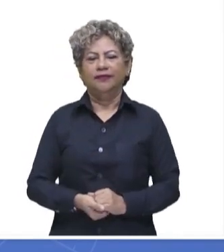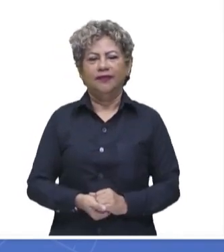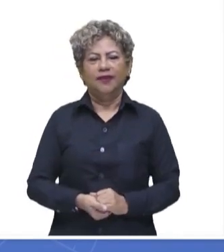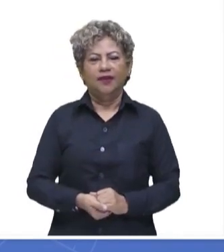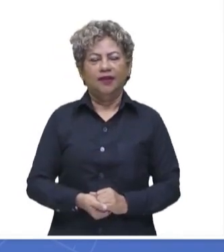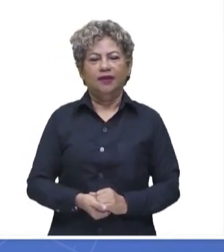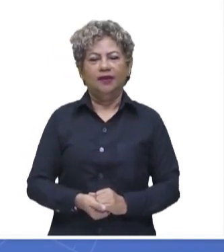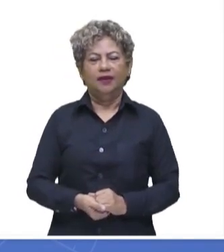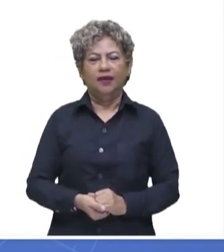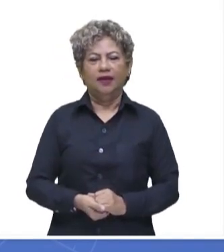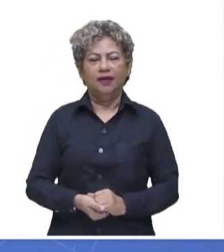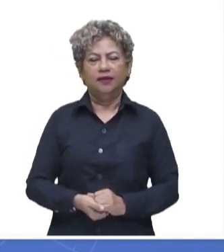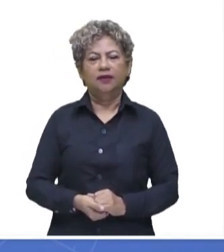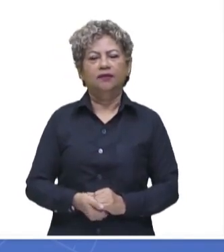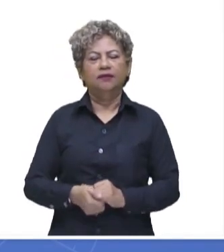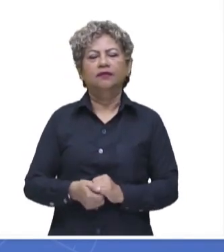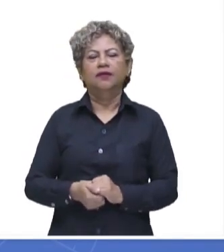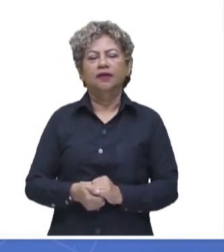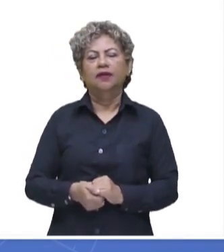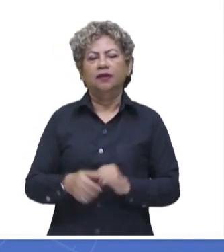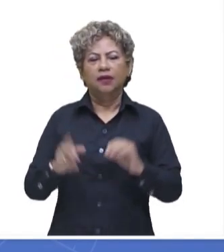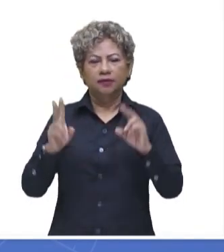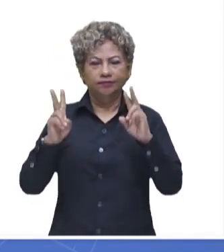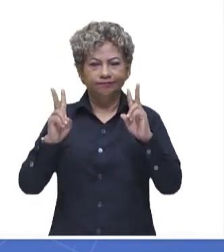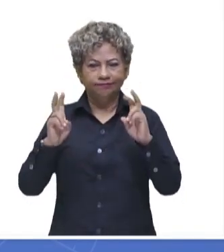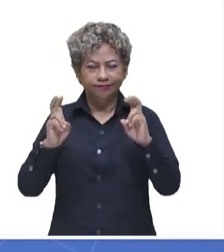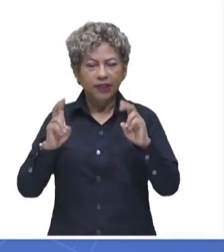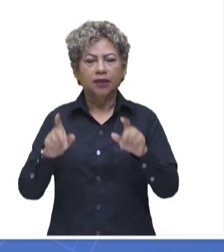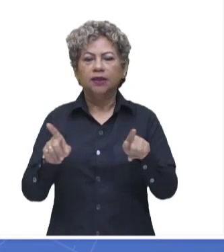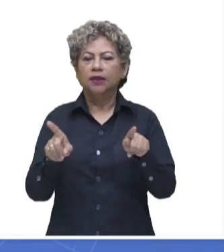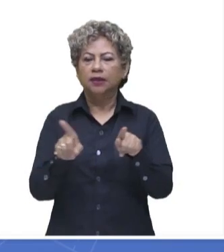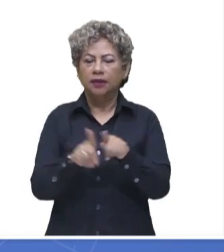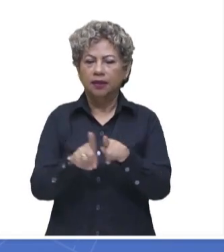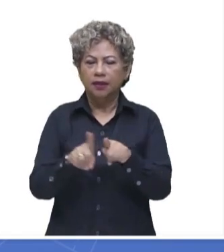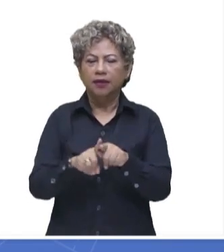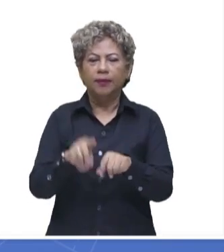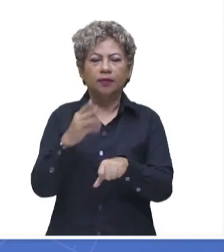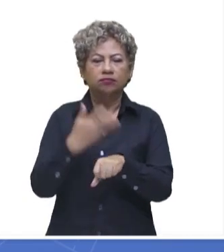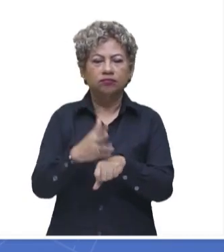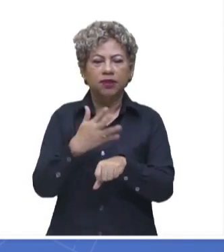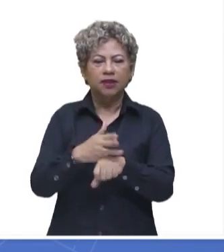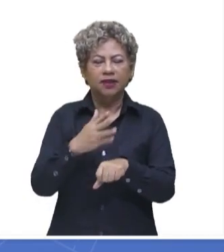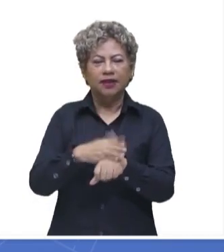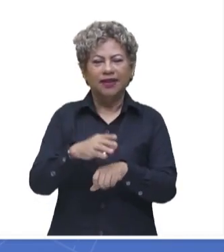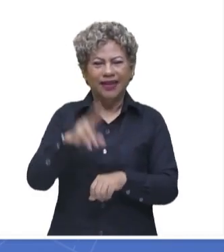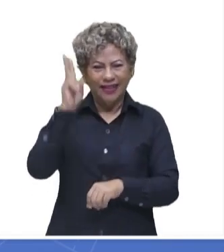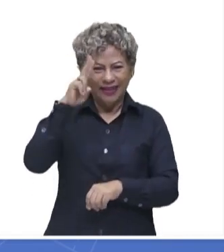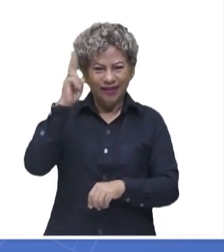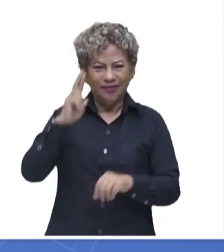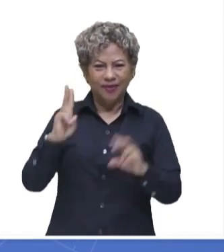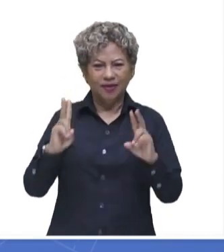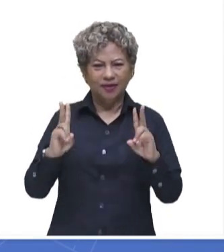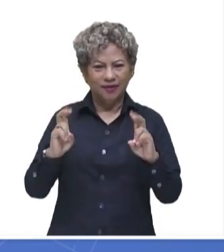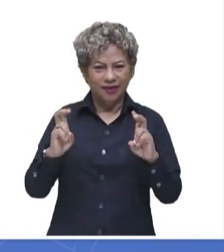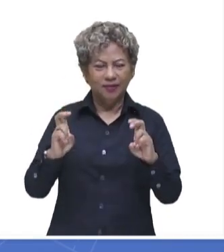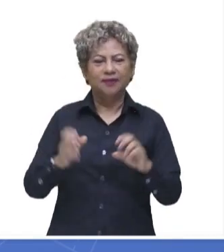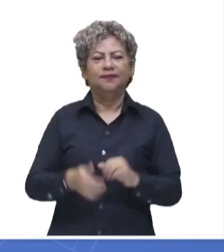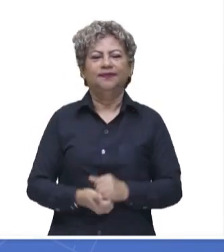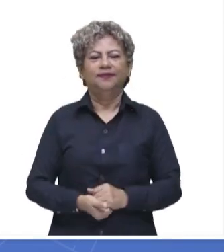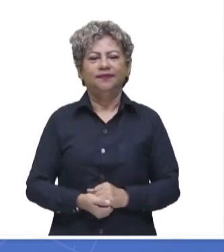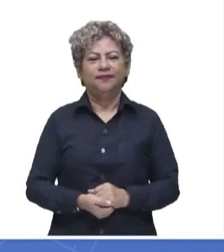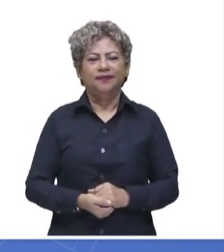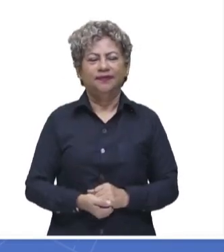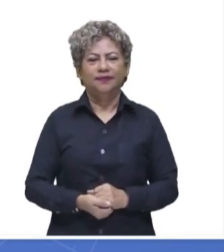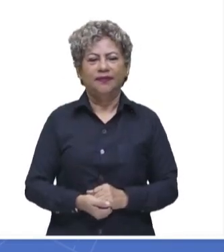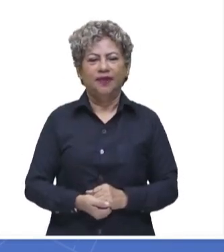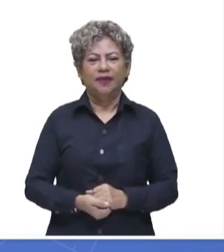mostrar algumas questões, né, do praticando aqui com o nosso último tema. Vamos ver qual foi o nosso último tema, acompanha aí comigo.